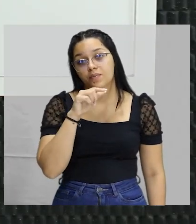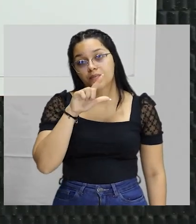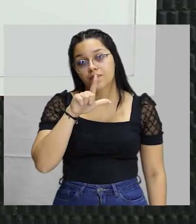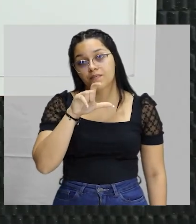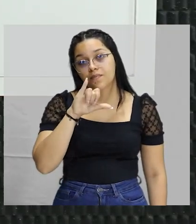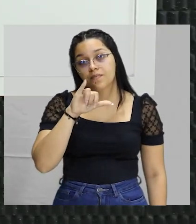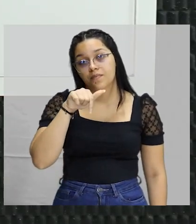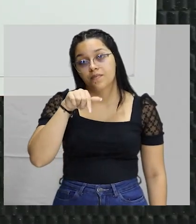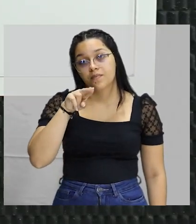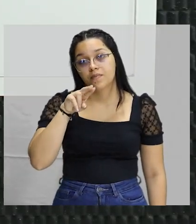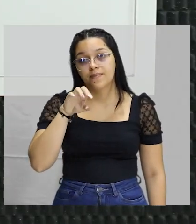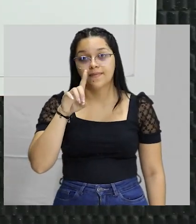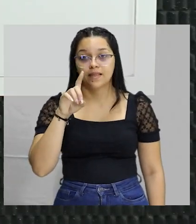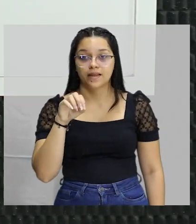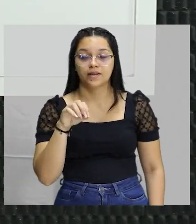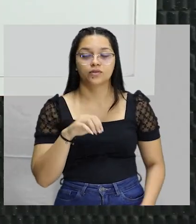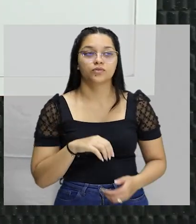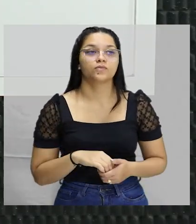certo?